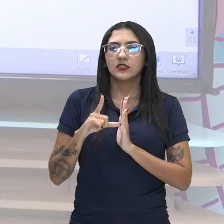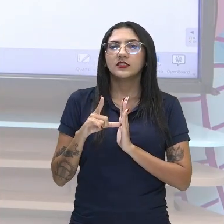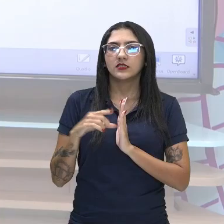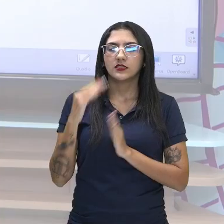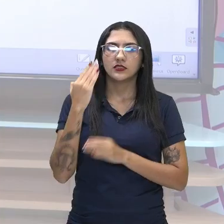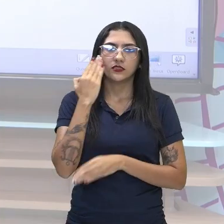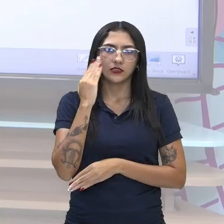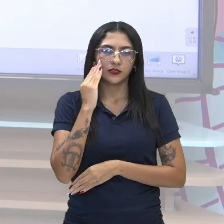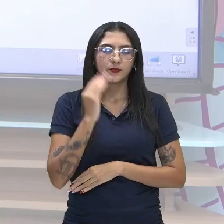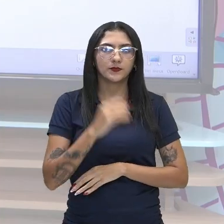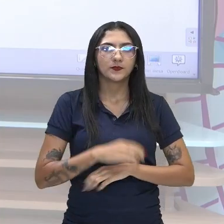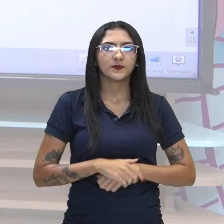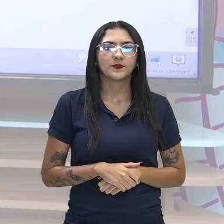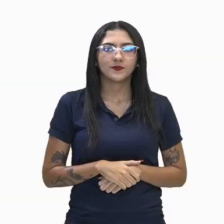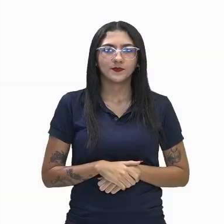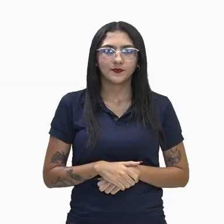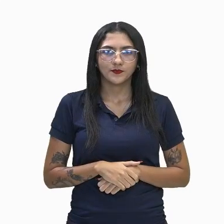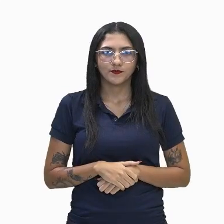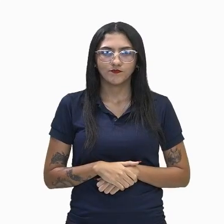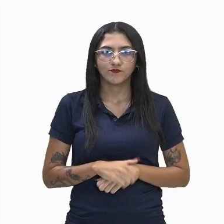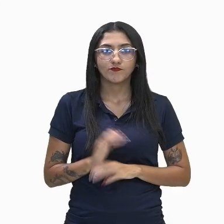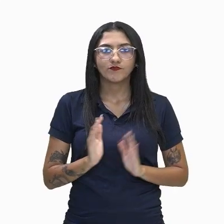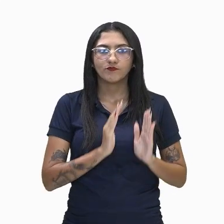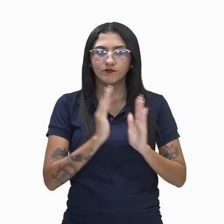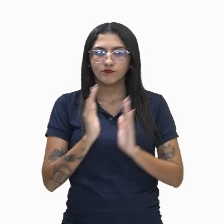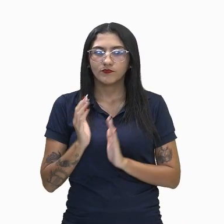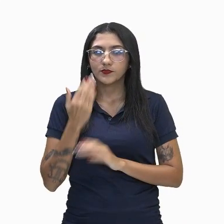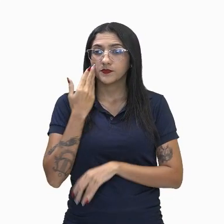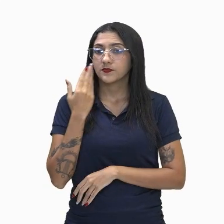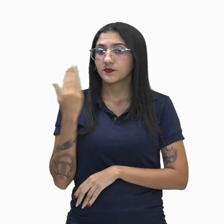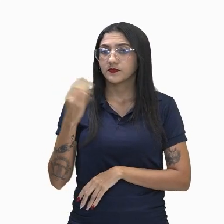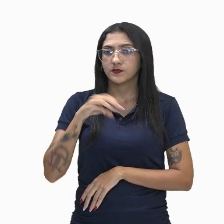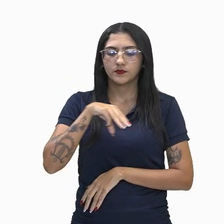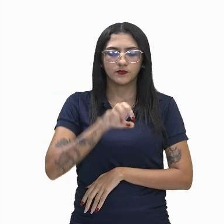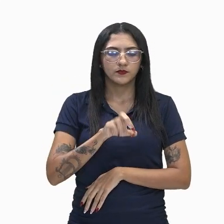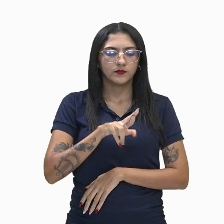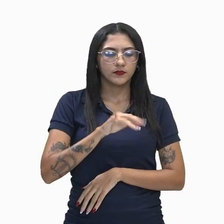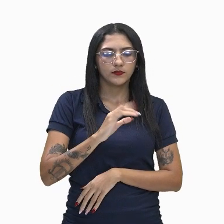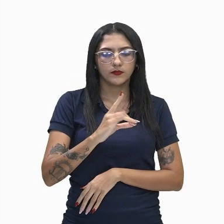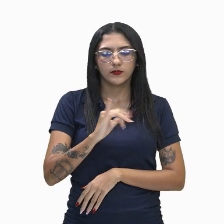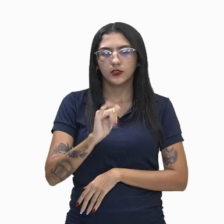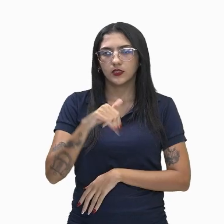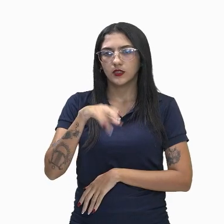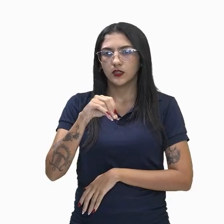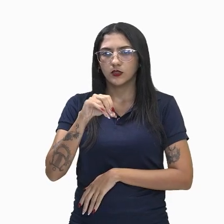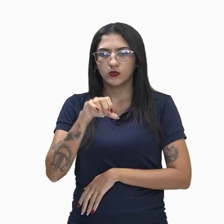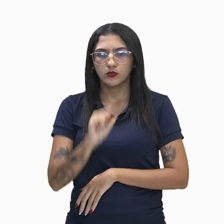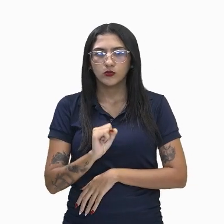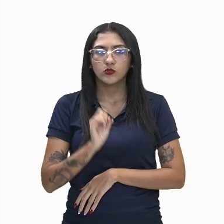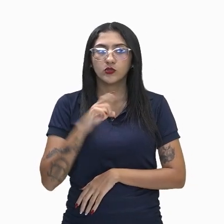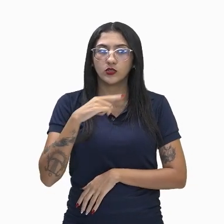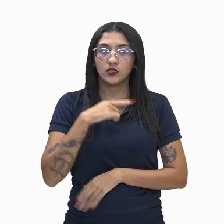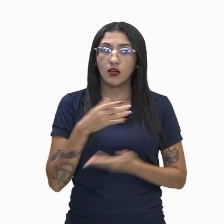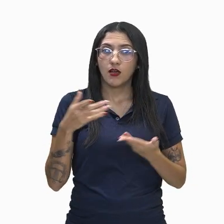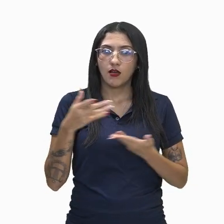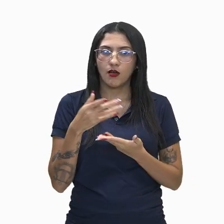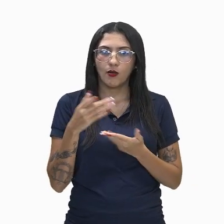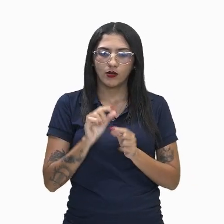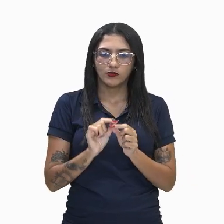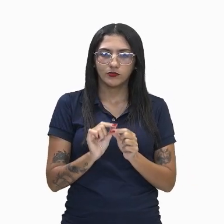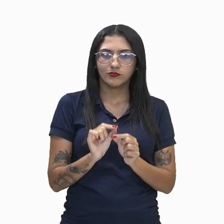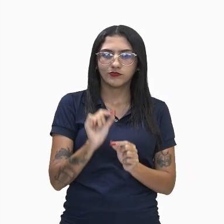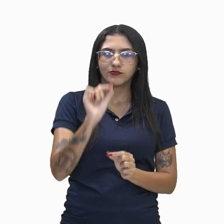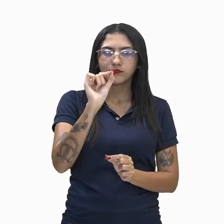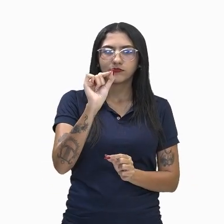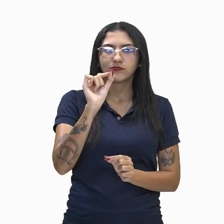certo? Vamos agora aos meridianos. Os meridianos, gente, eles já são eixos no sentido vertical, né, aí